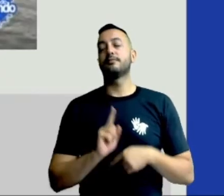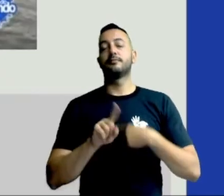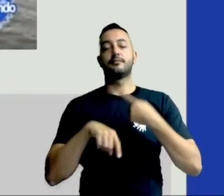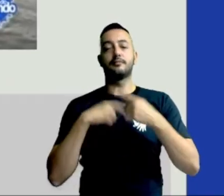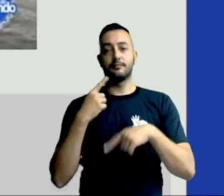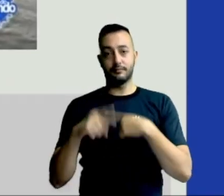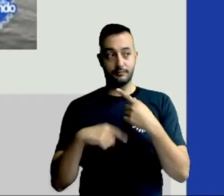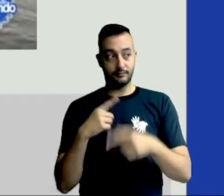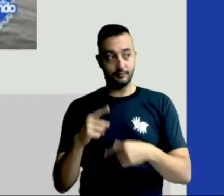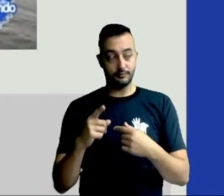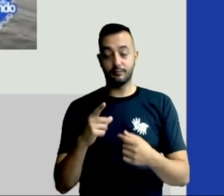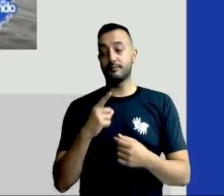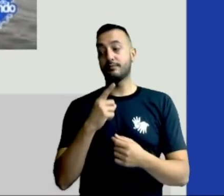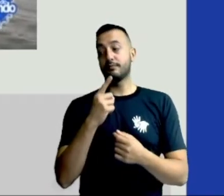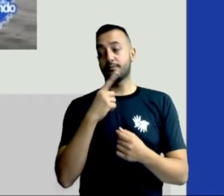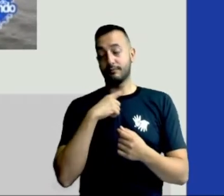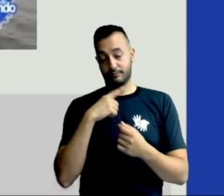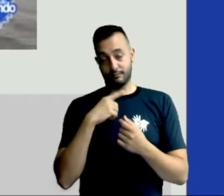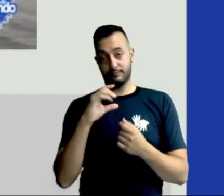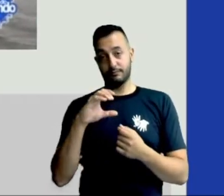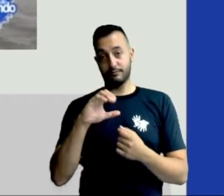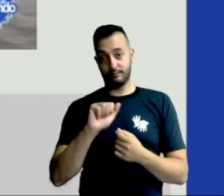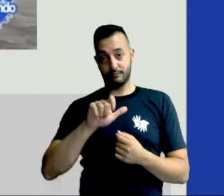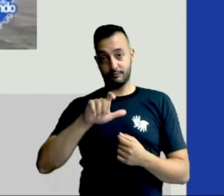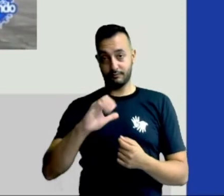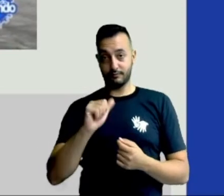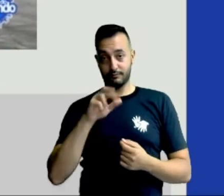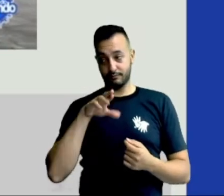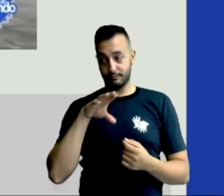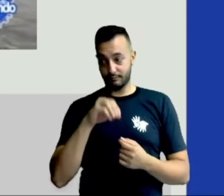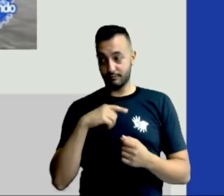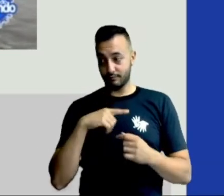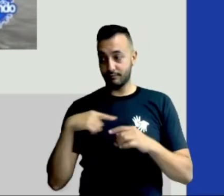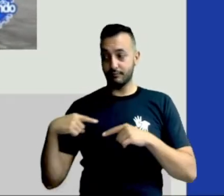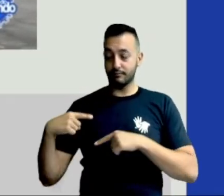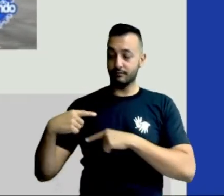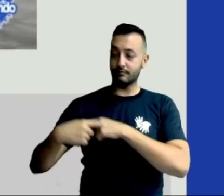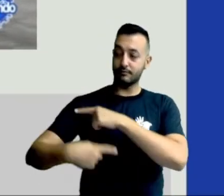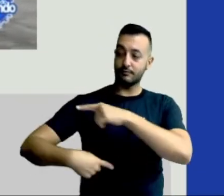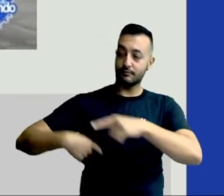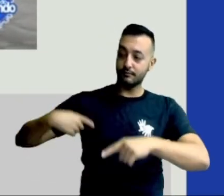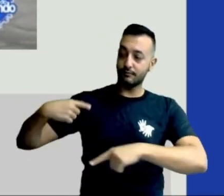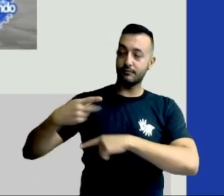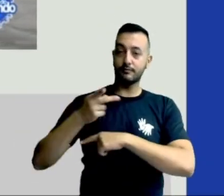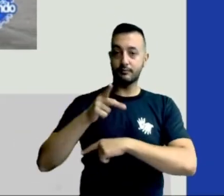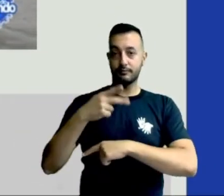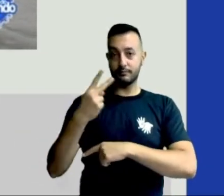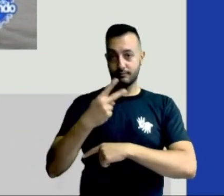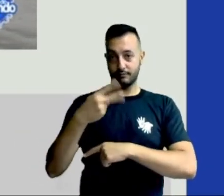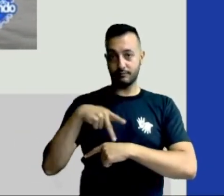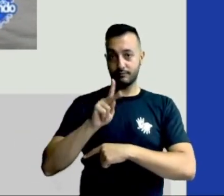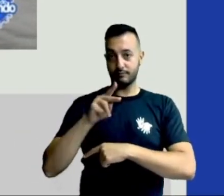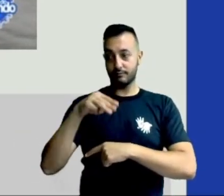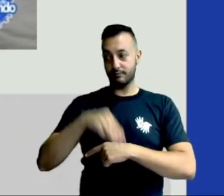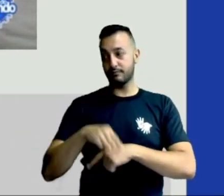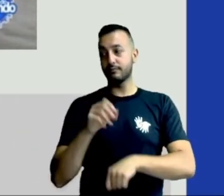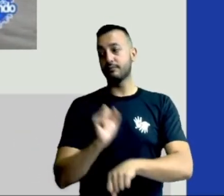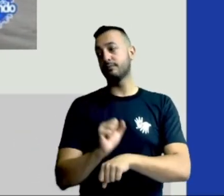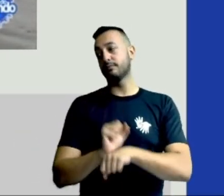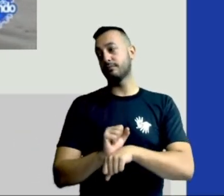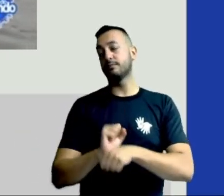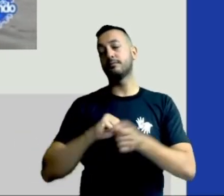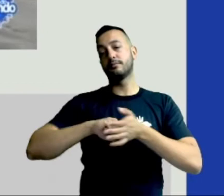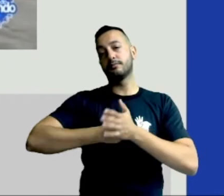Depois que sai da mina, o calcário percorre 2 km nessas esteiras, ele não vem de caminhão, e fica armazenado aqui esperando para ser